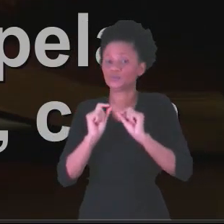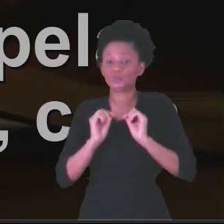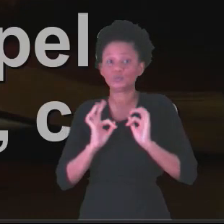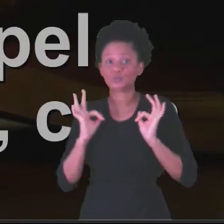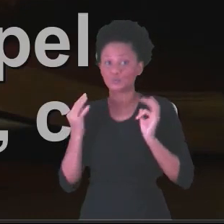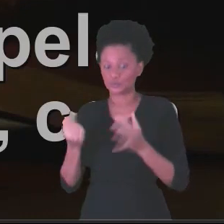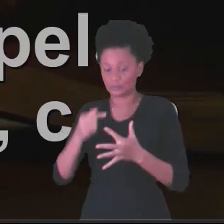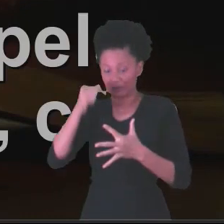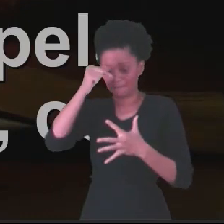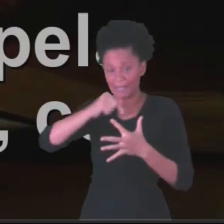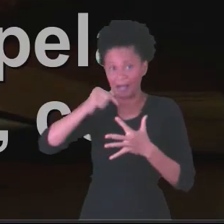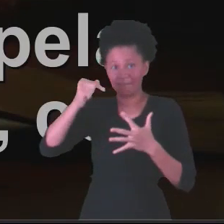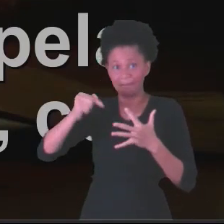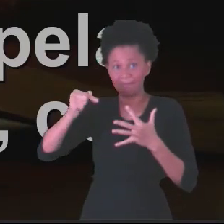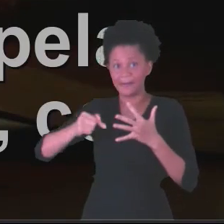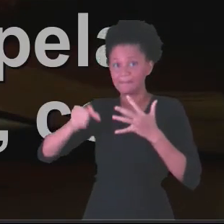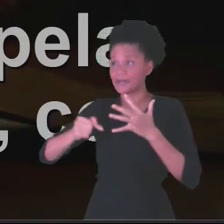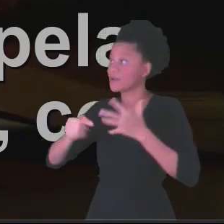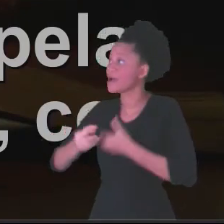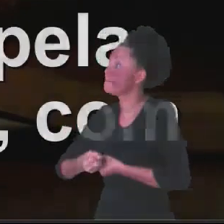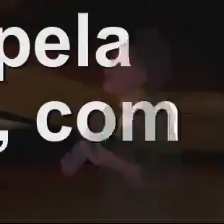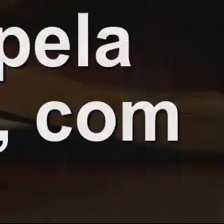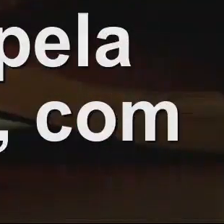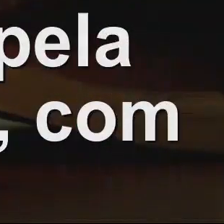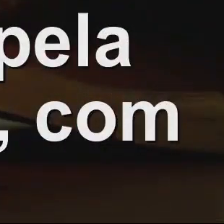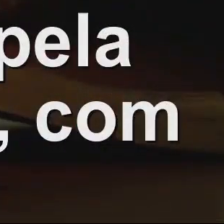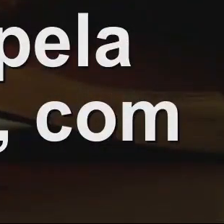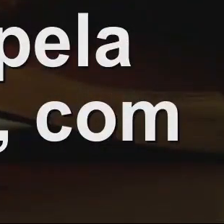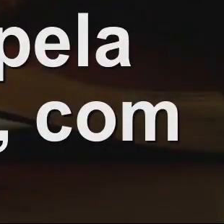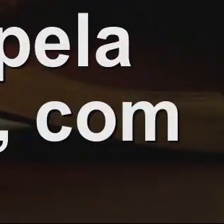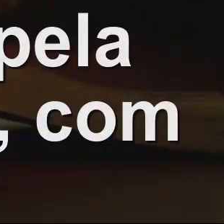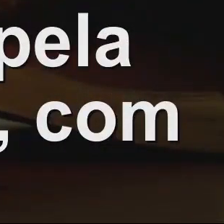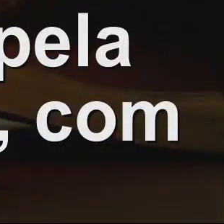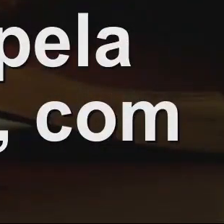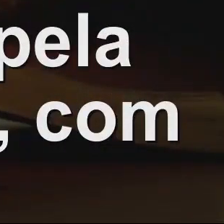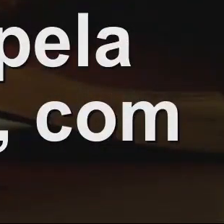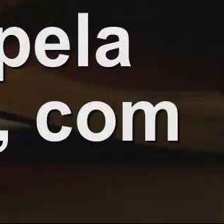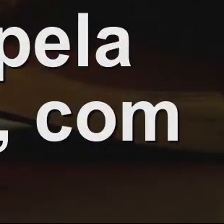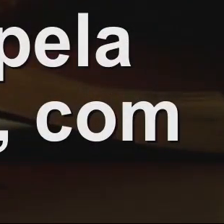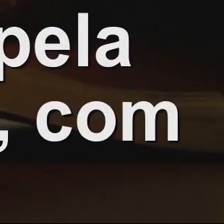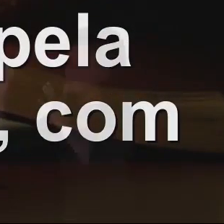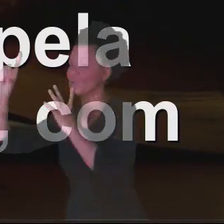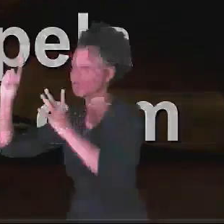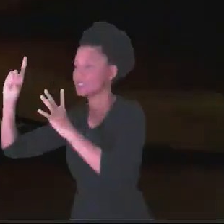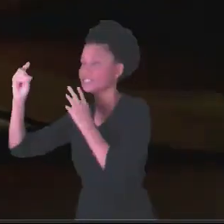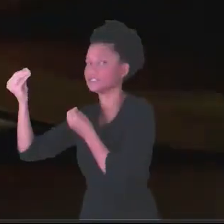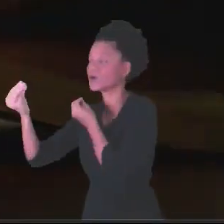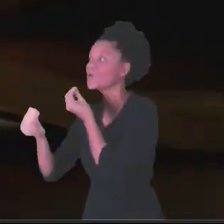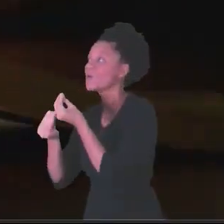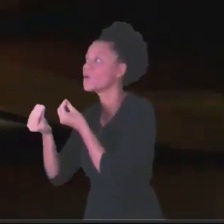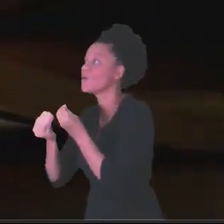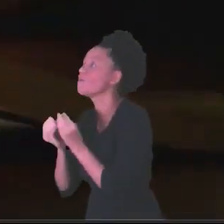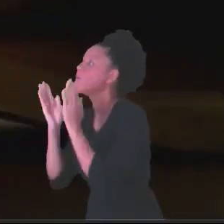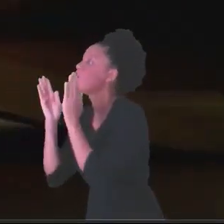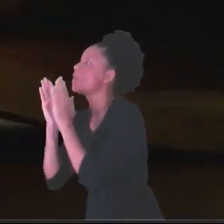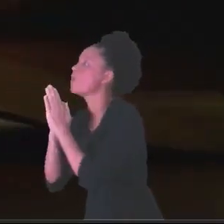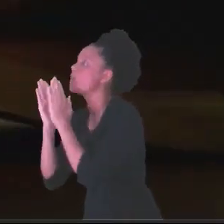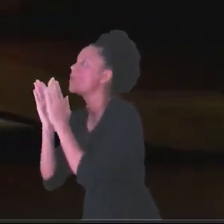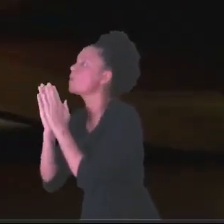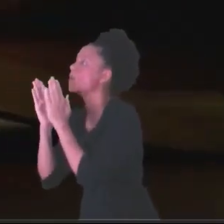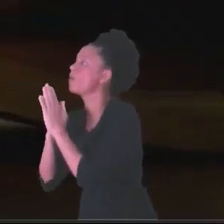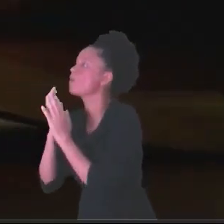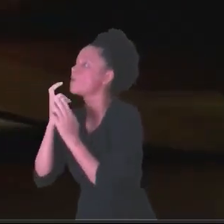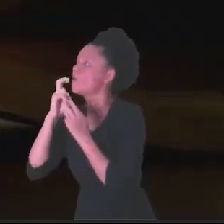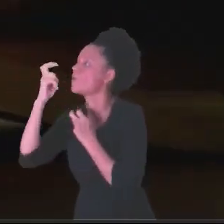tudo conhecidas diante de deus pela oração e súplica com ações